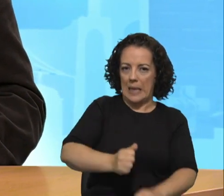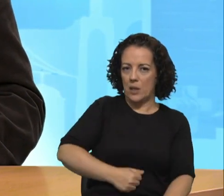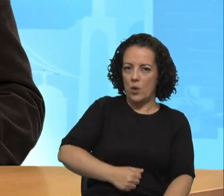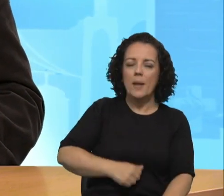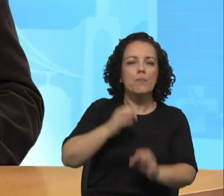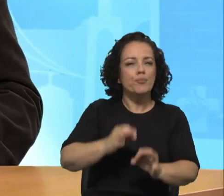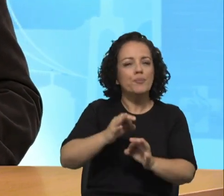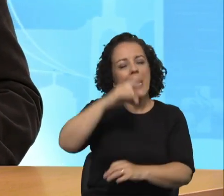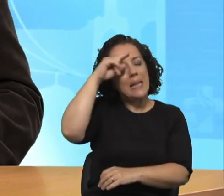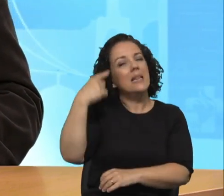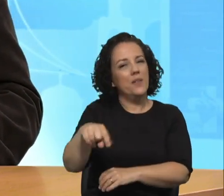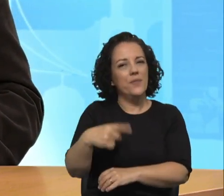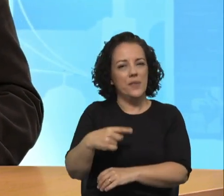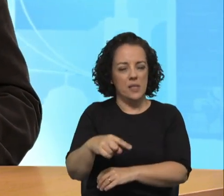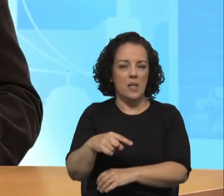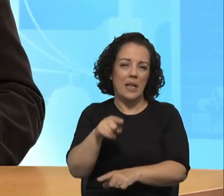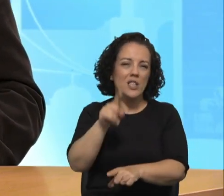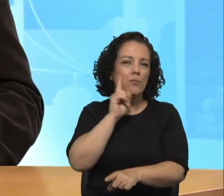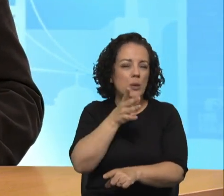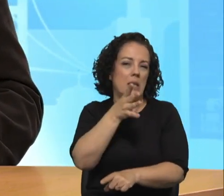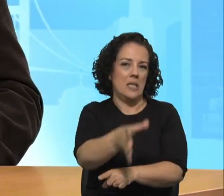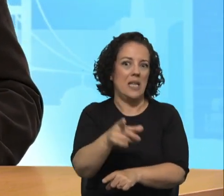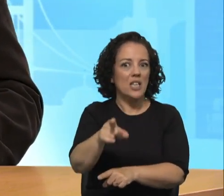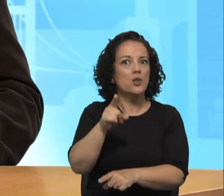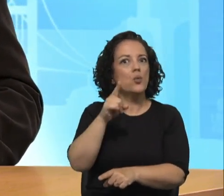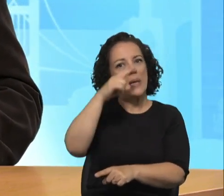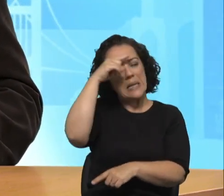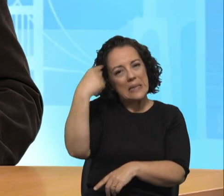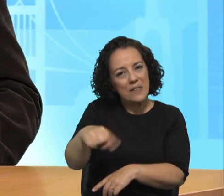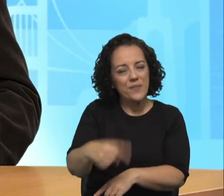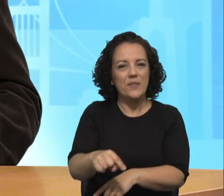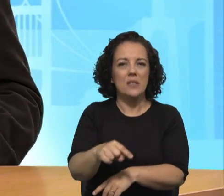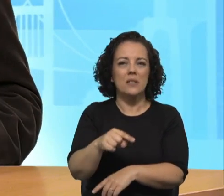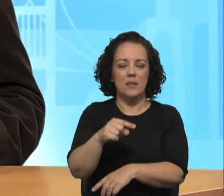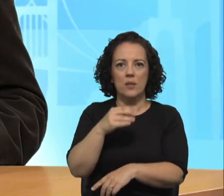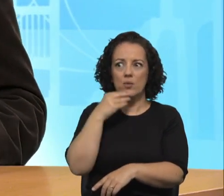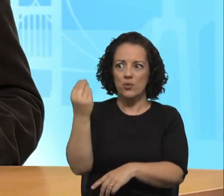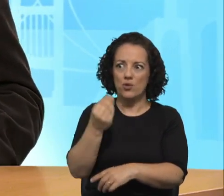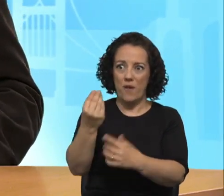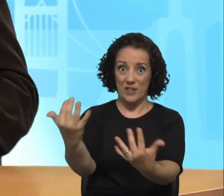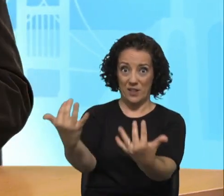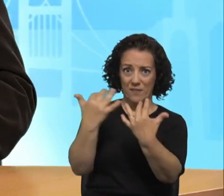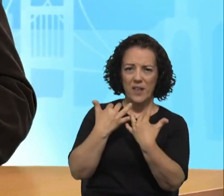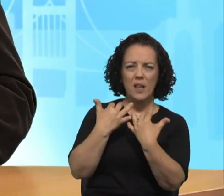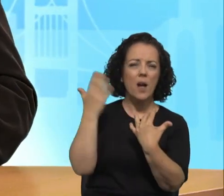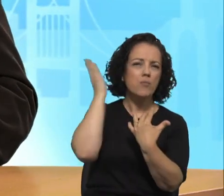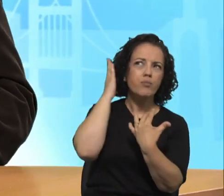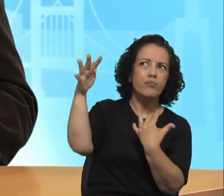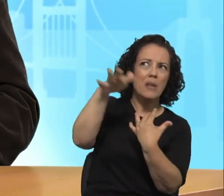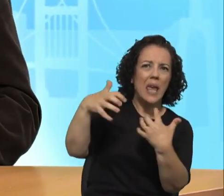difícil mobilizar, eu penso que é importante ter esta noção, é difícil mobilizar jovens para vir quando estão numa guerra. Não é a